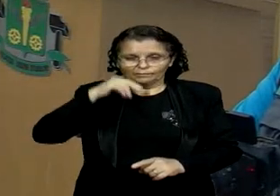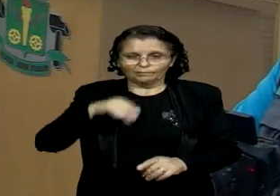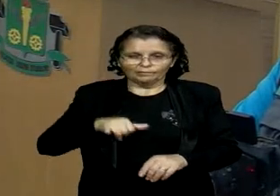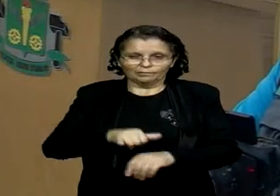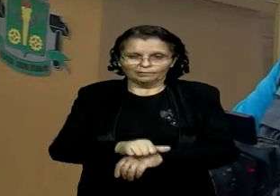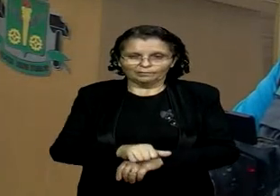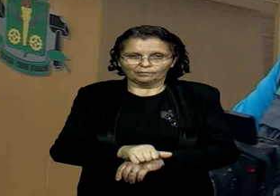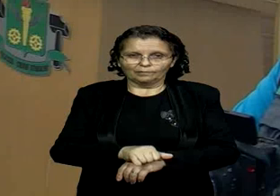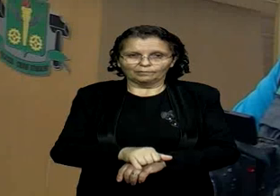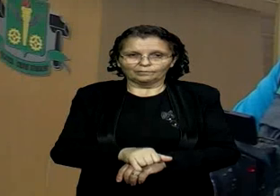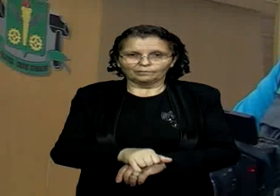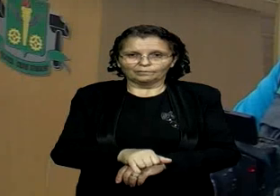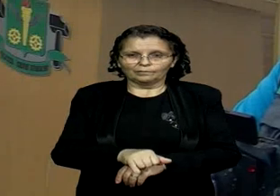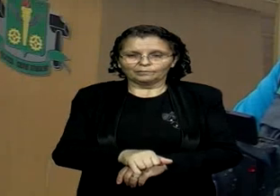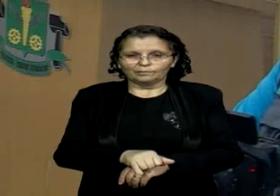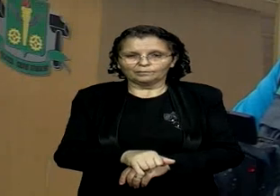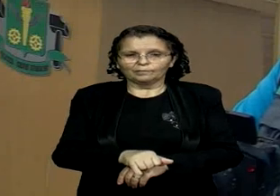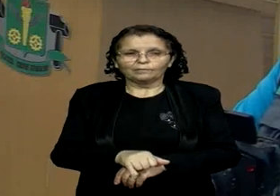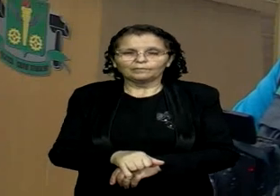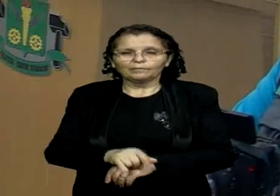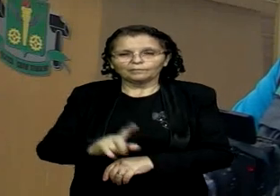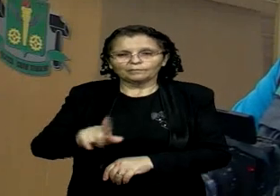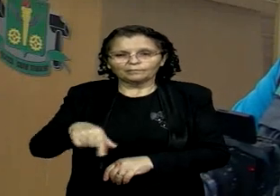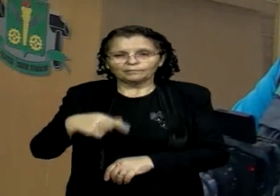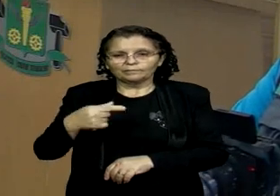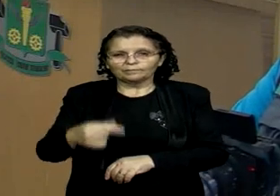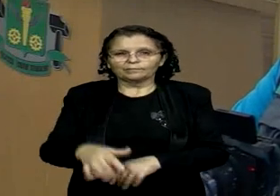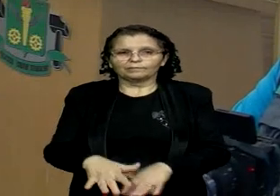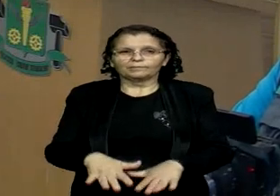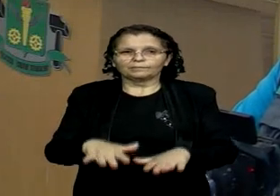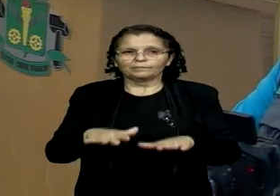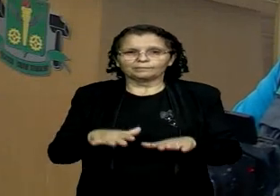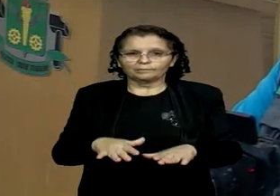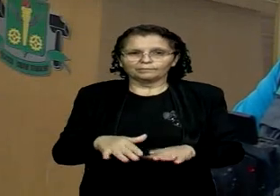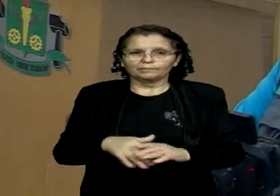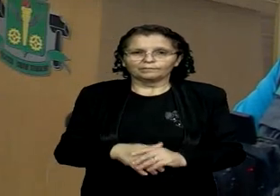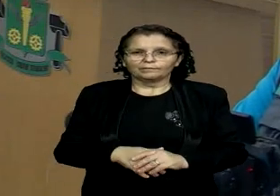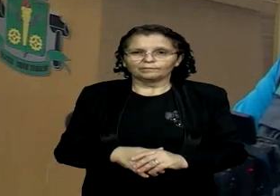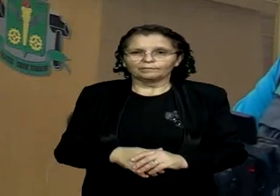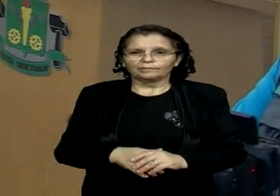ausente. Na ausência do autor, será pautado na próxima sessão.